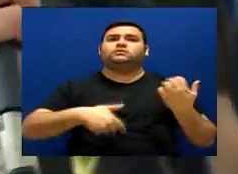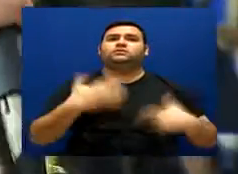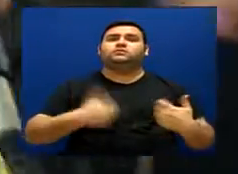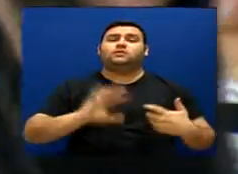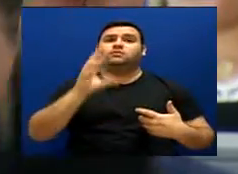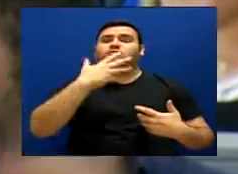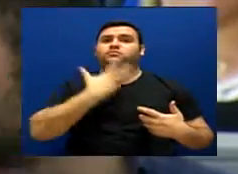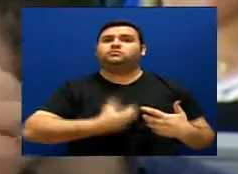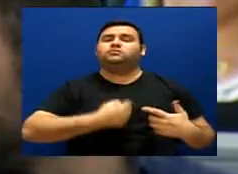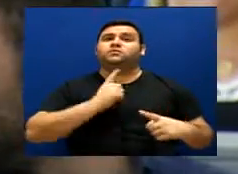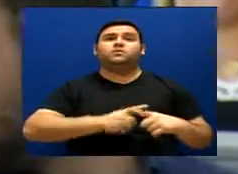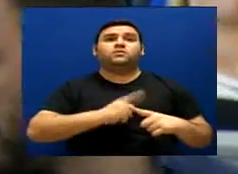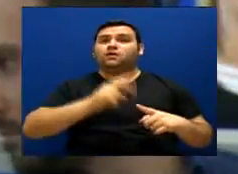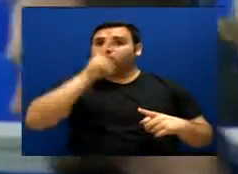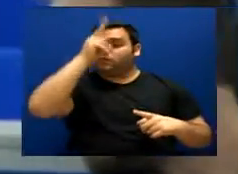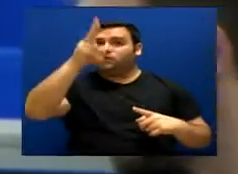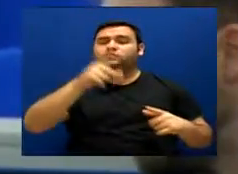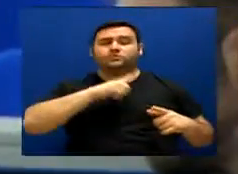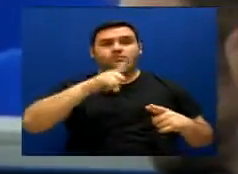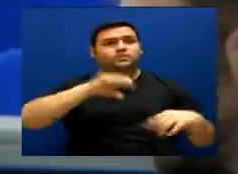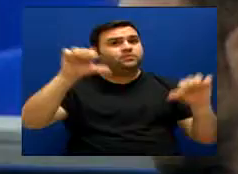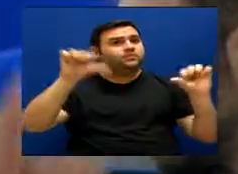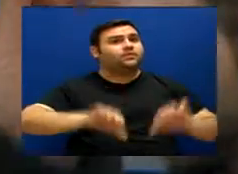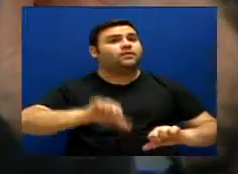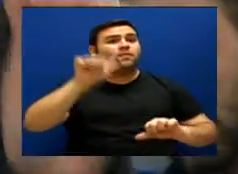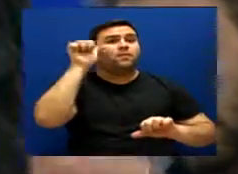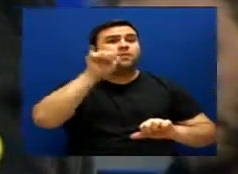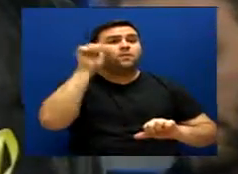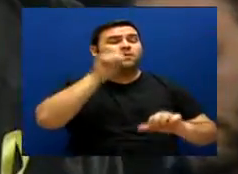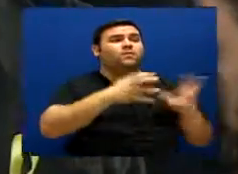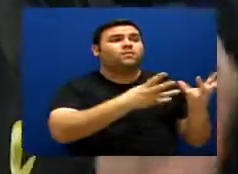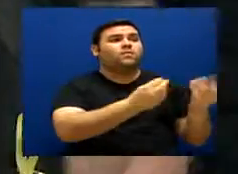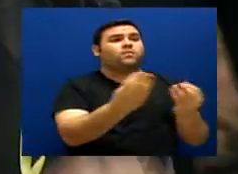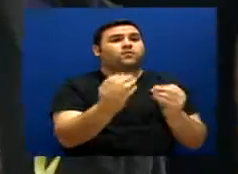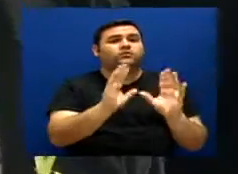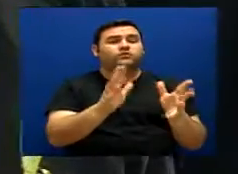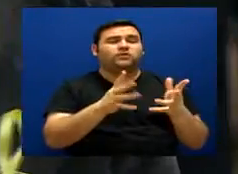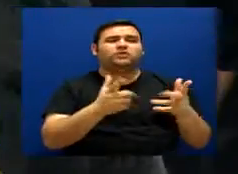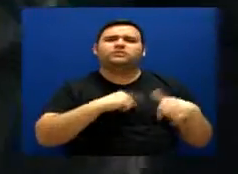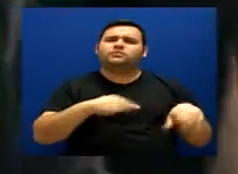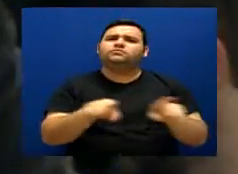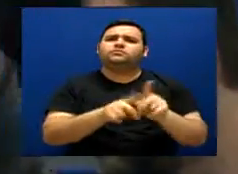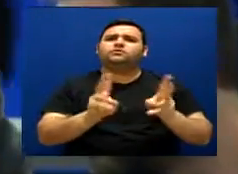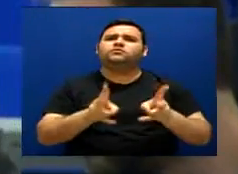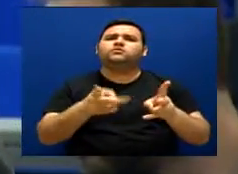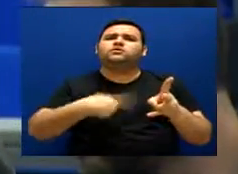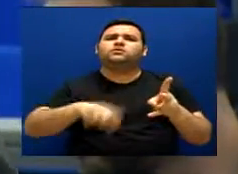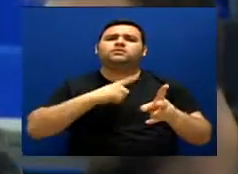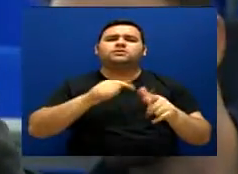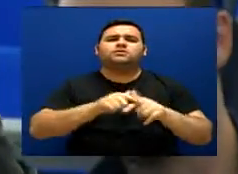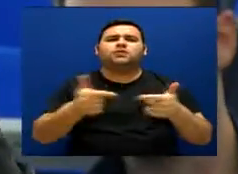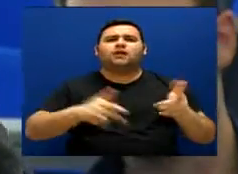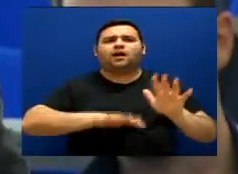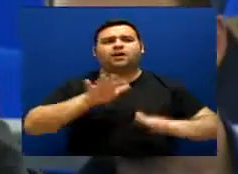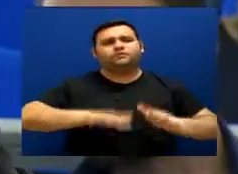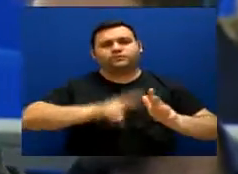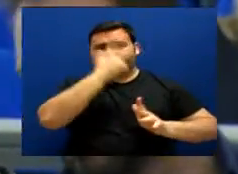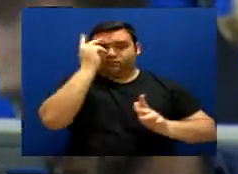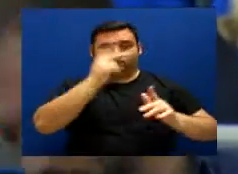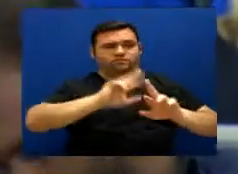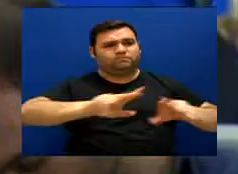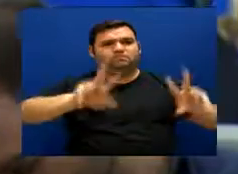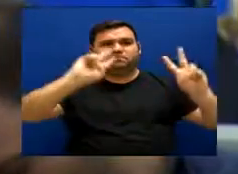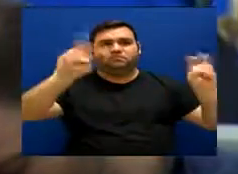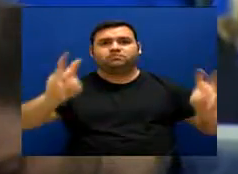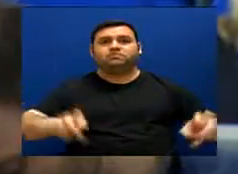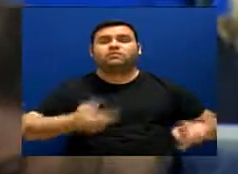um pesar que é um gravíssimo. Sem dúvida. Nós temos mulheres sendo violadas. Mesmo assim, presidente, nós abrimos exceções para vários